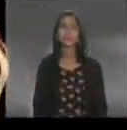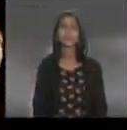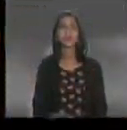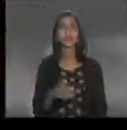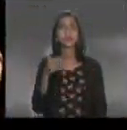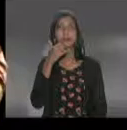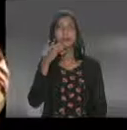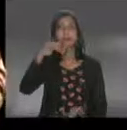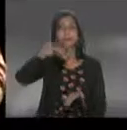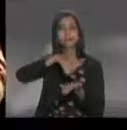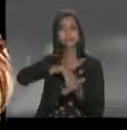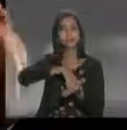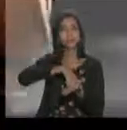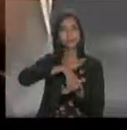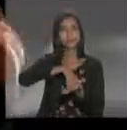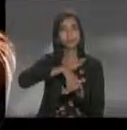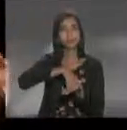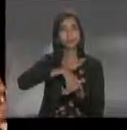Desliguei.